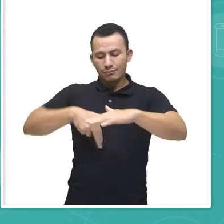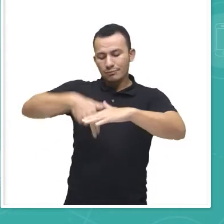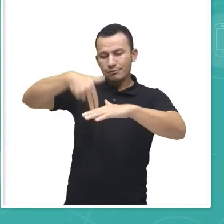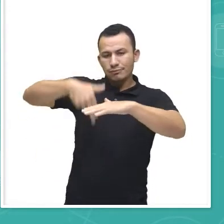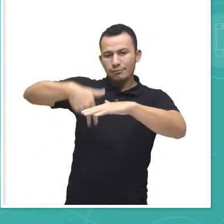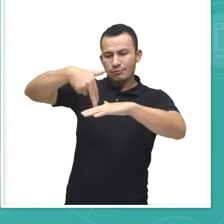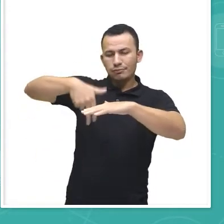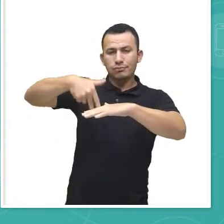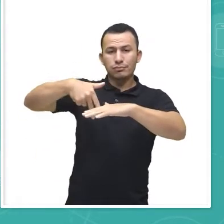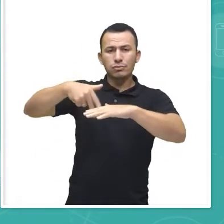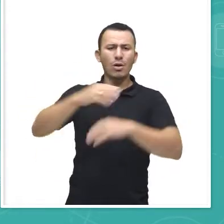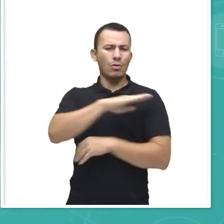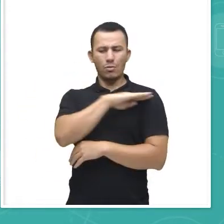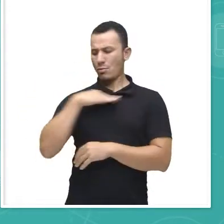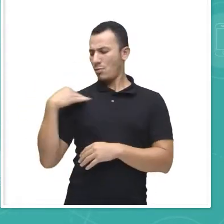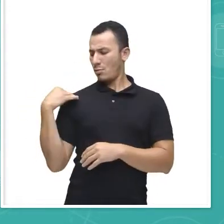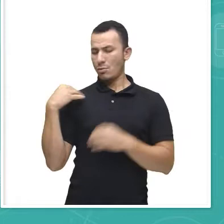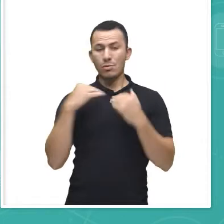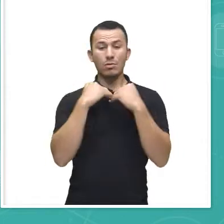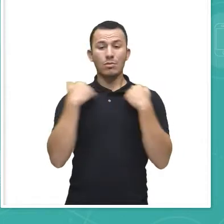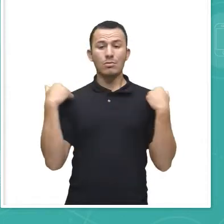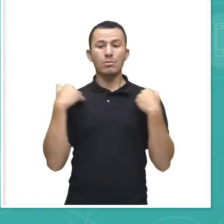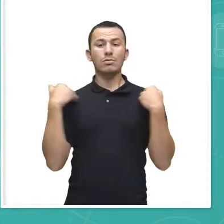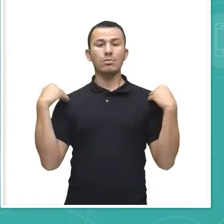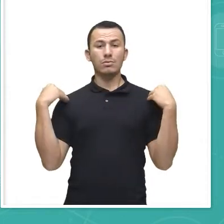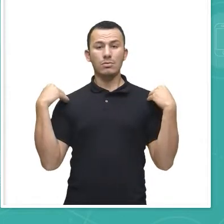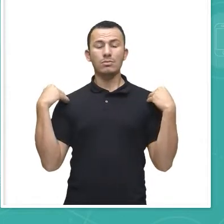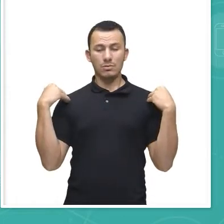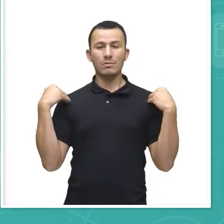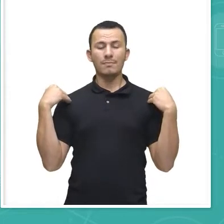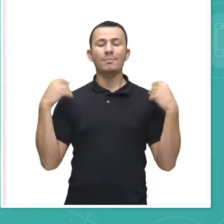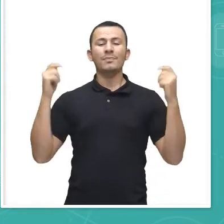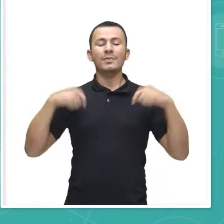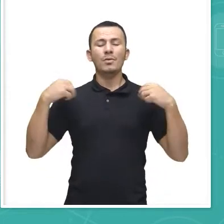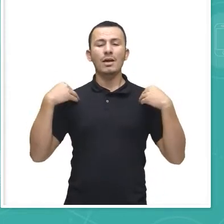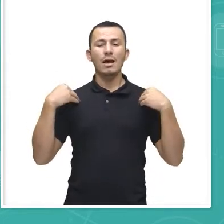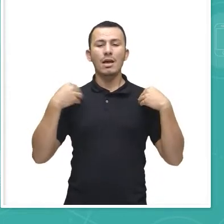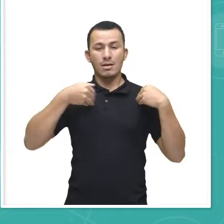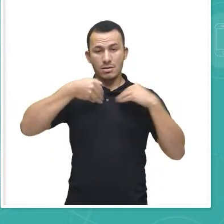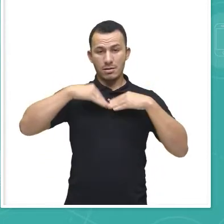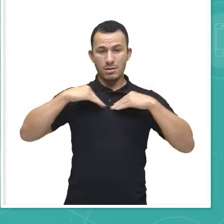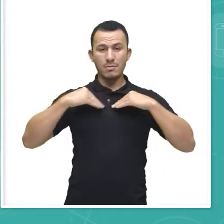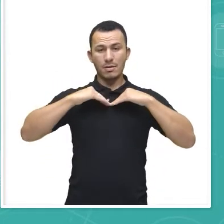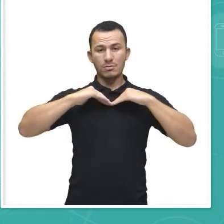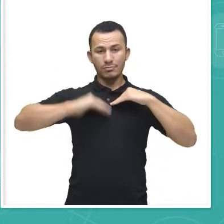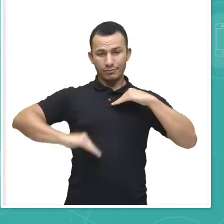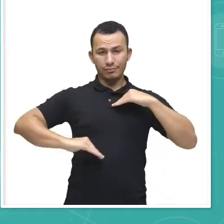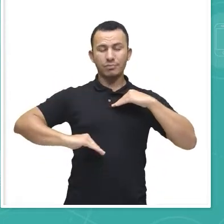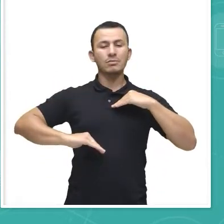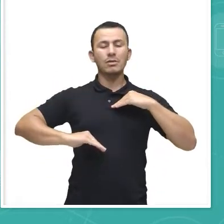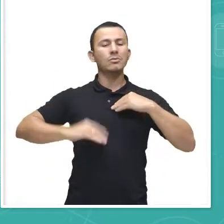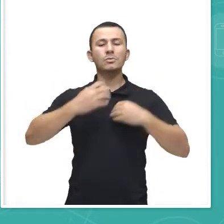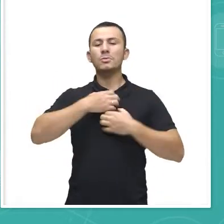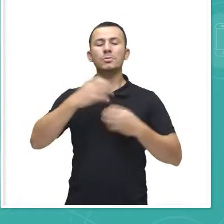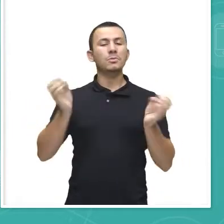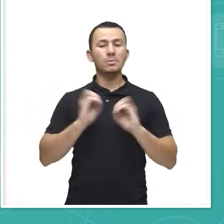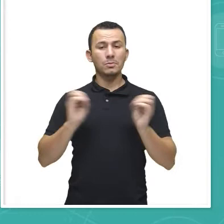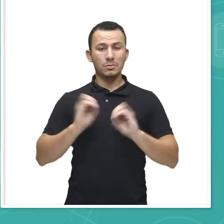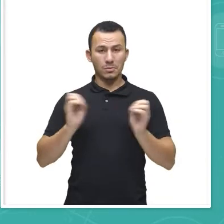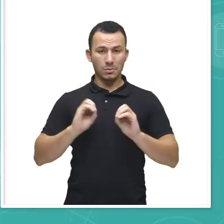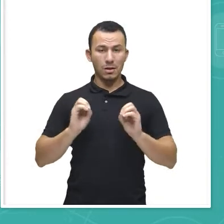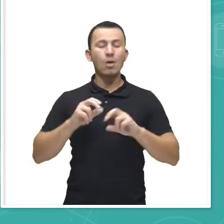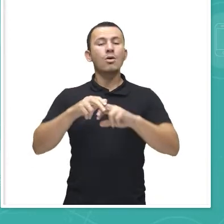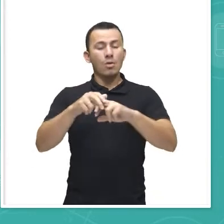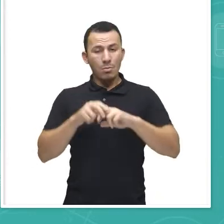mas não totalmente, você tem o peso do seu corpo anulado. Então, com isso, os impactos